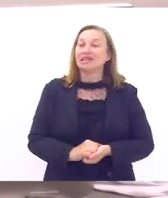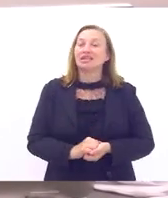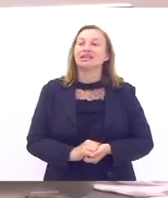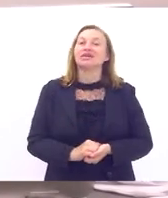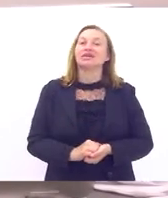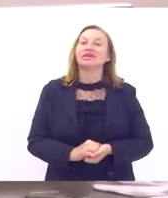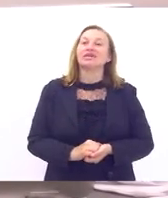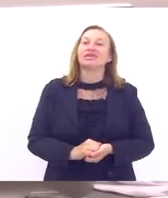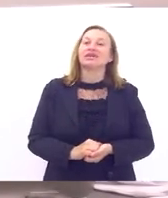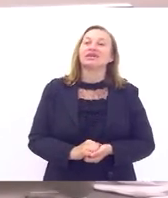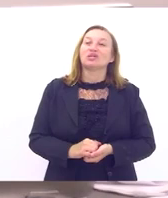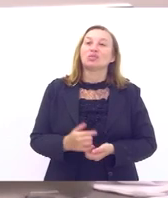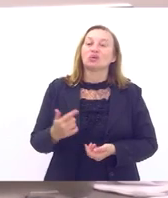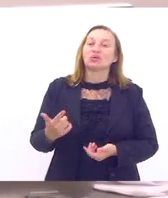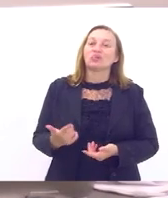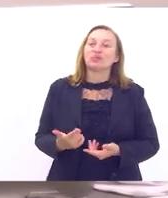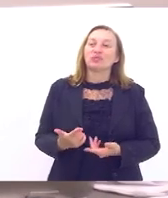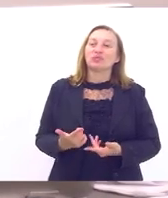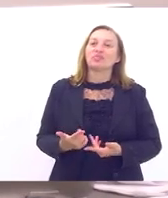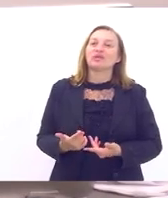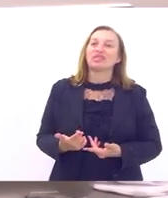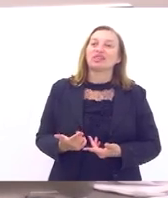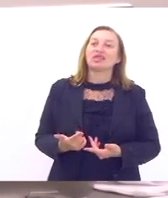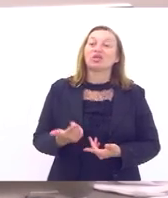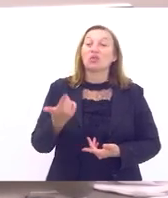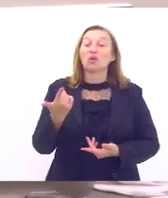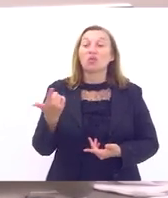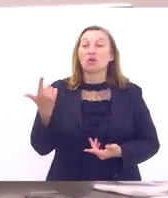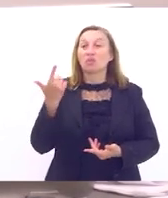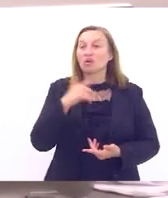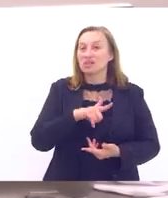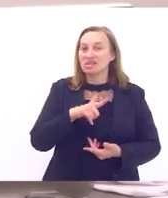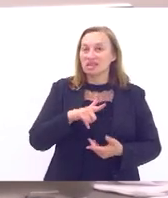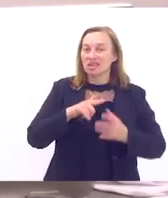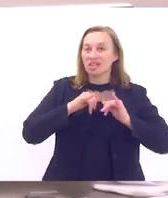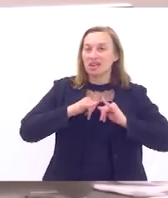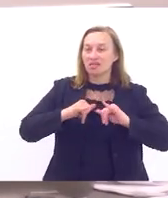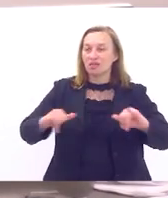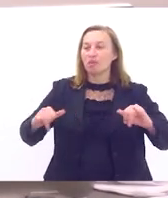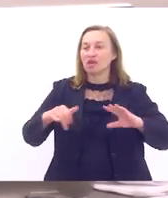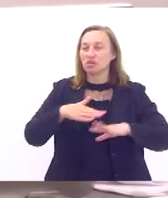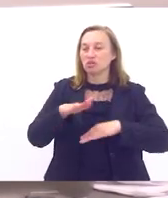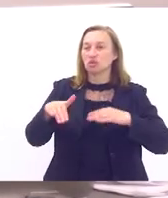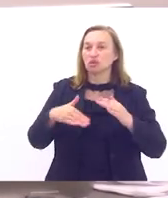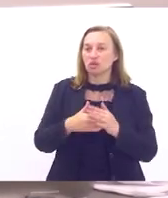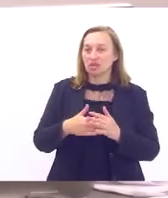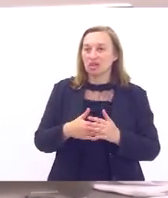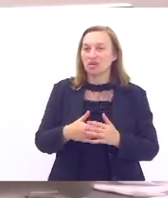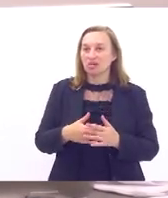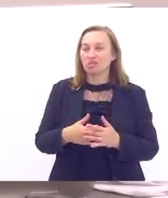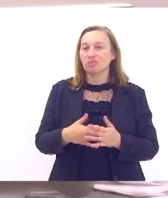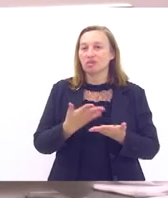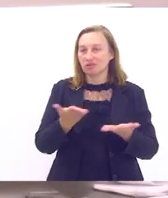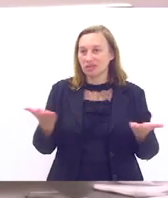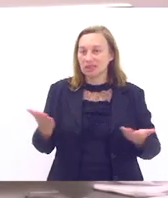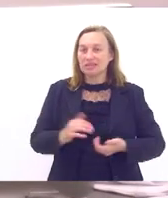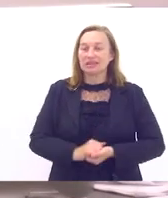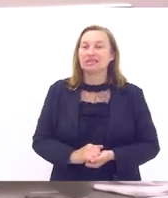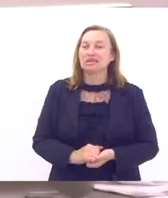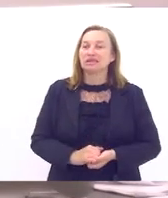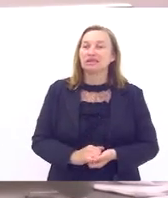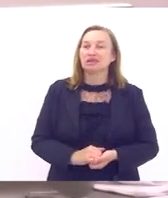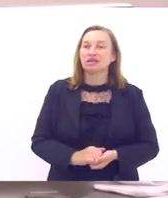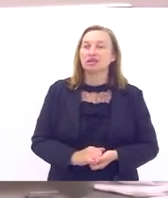em dar conta de todas as... de repassar o máximo de informações possíveis para todos.